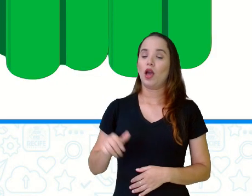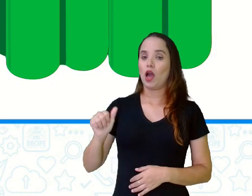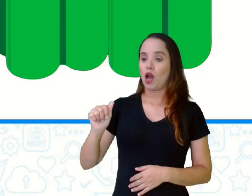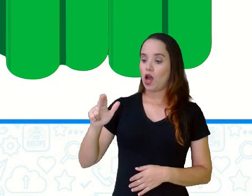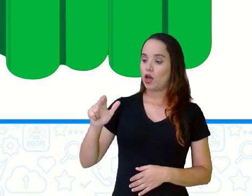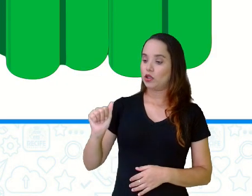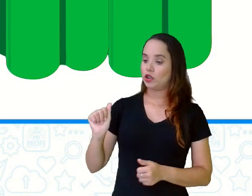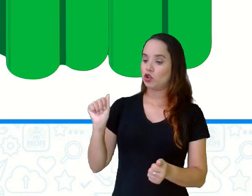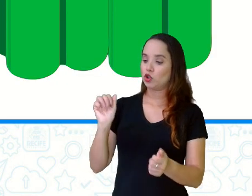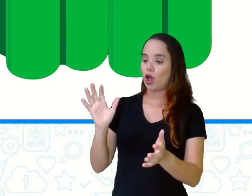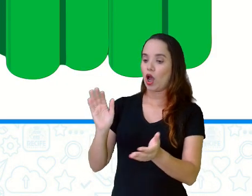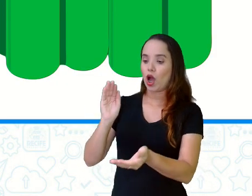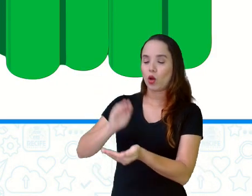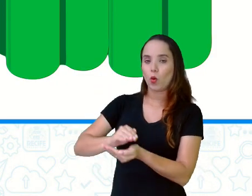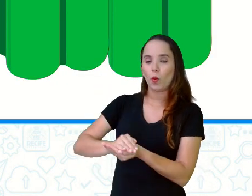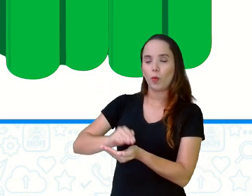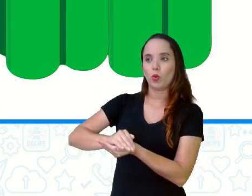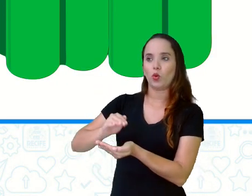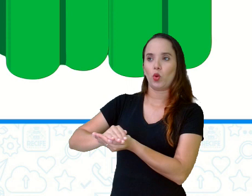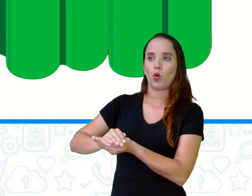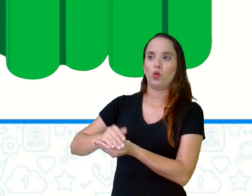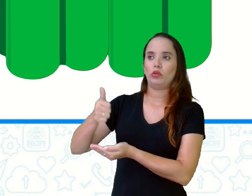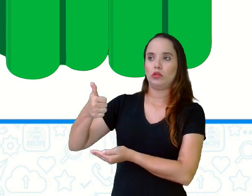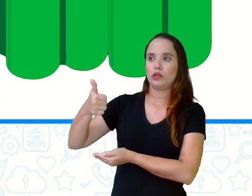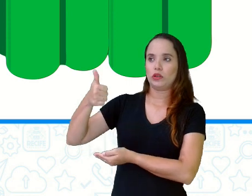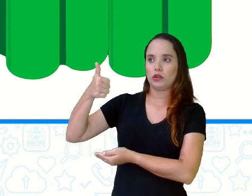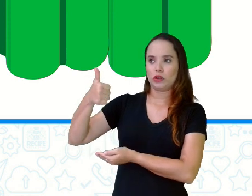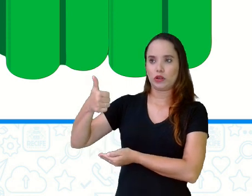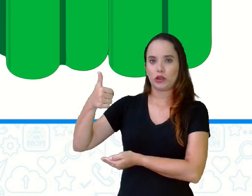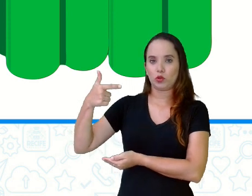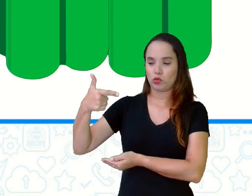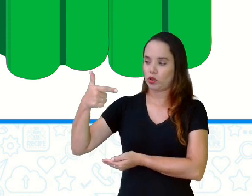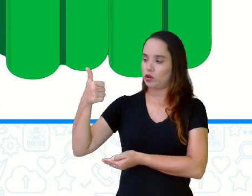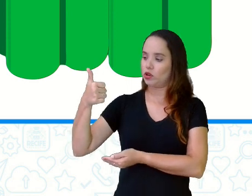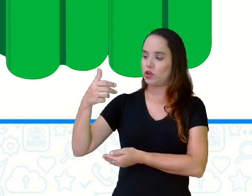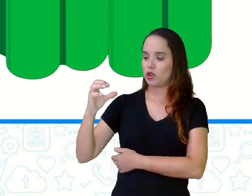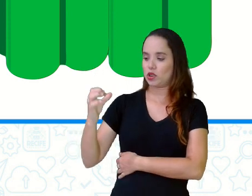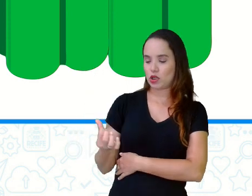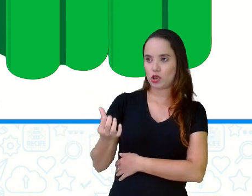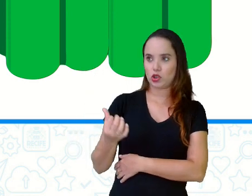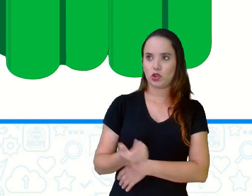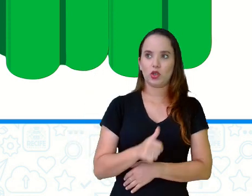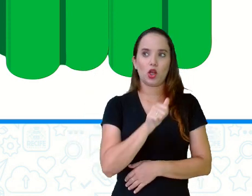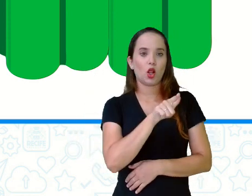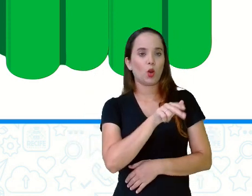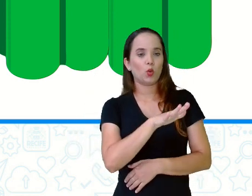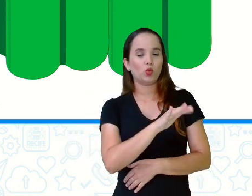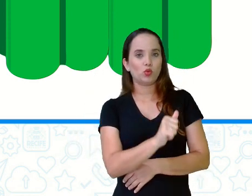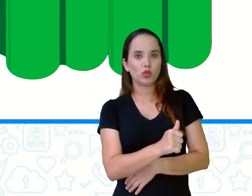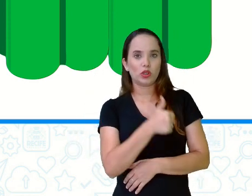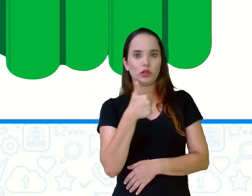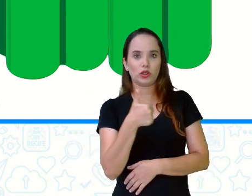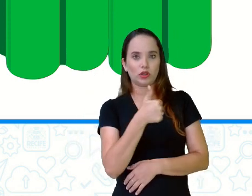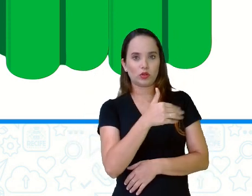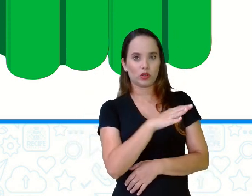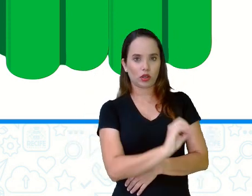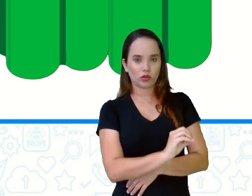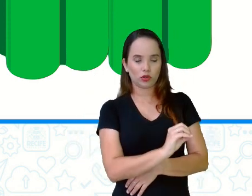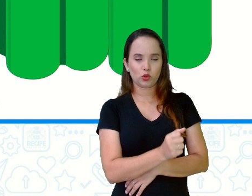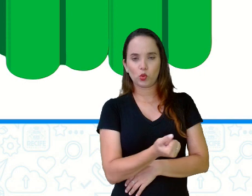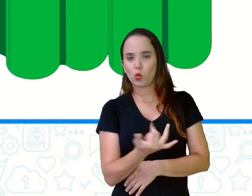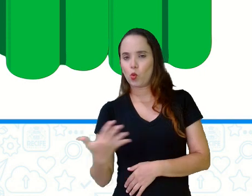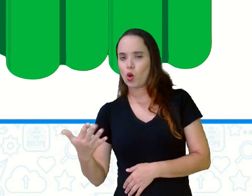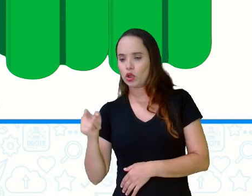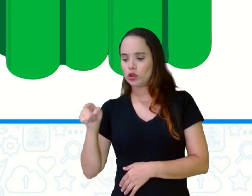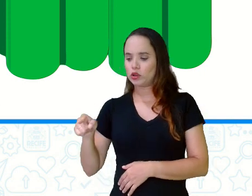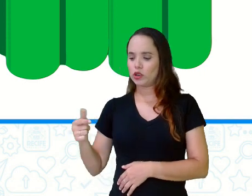latinhas e Lúcia 110. Quantas latinhas Ana juntou a mais que Lúcia?